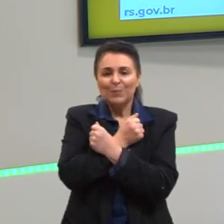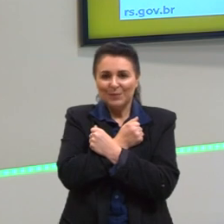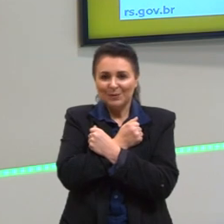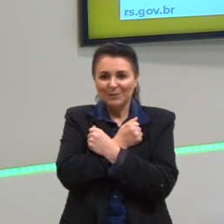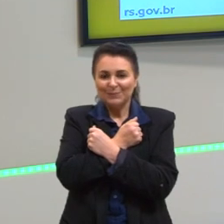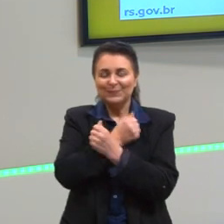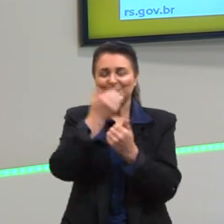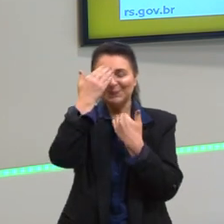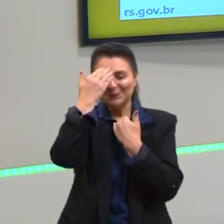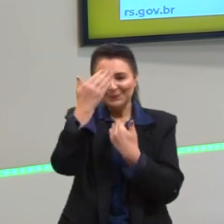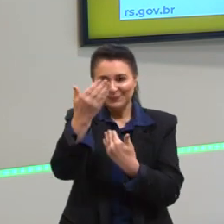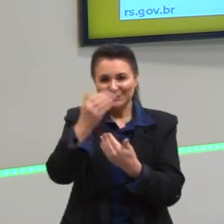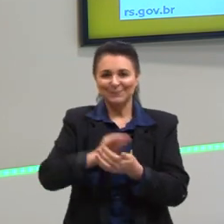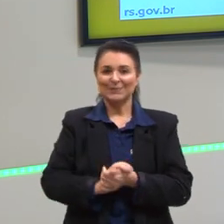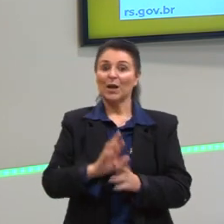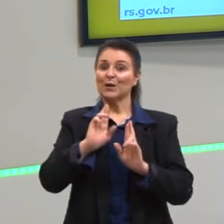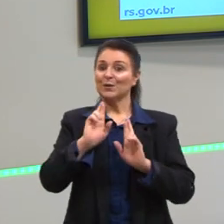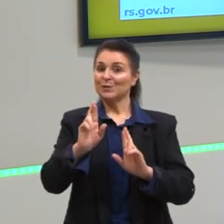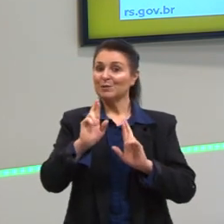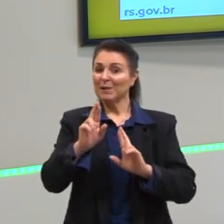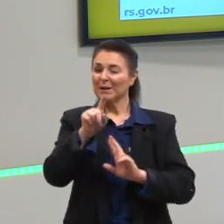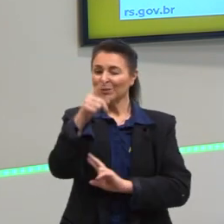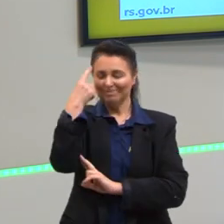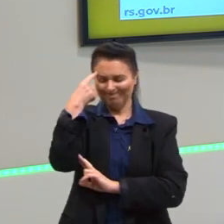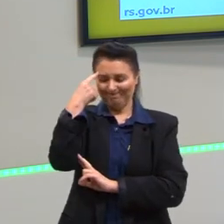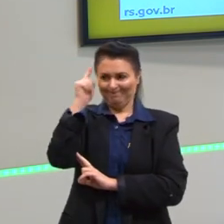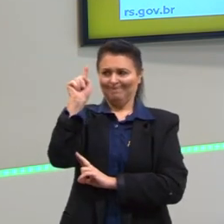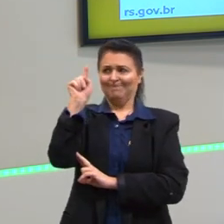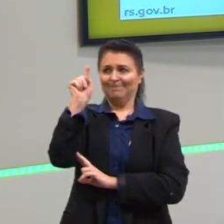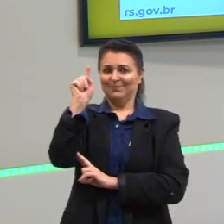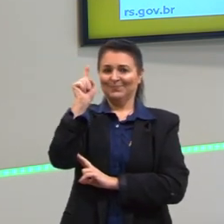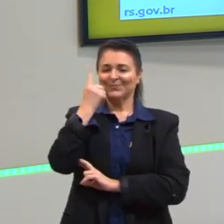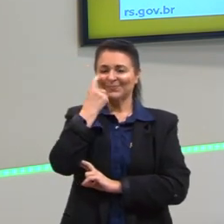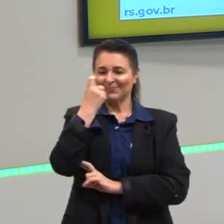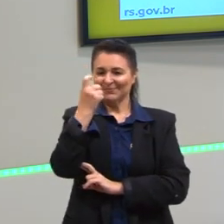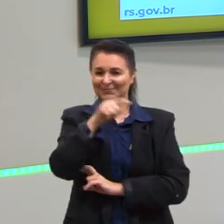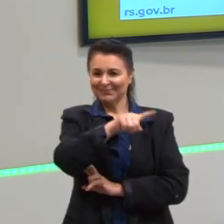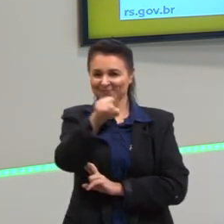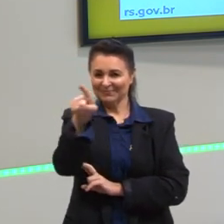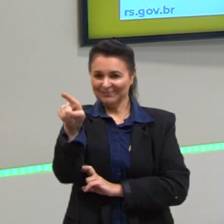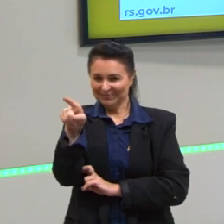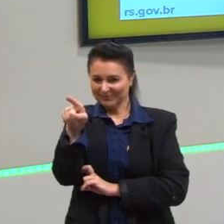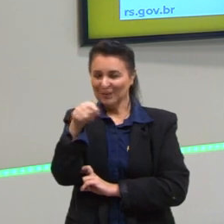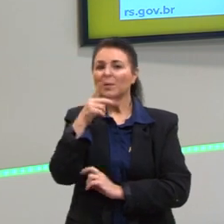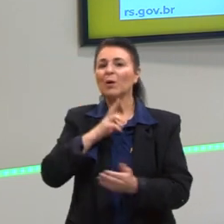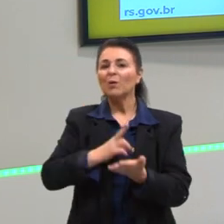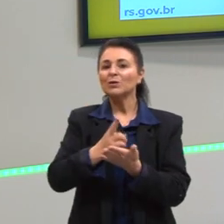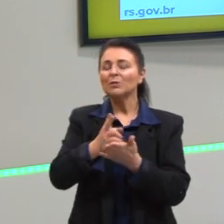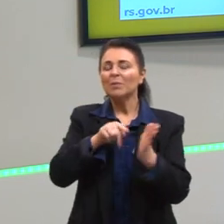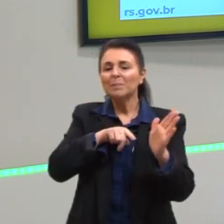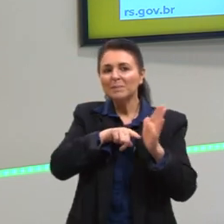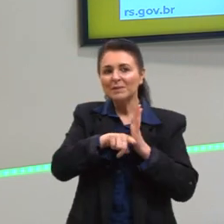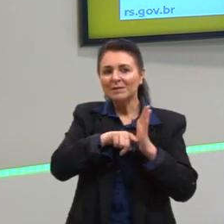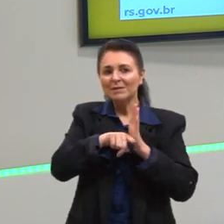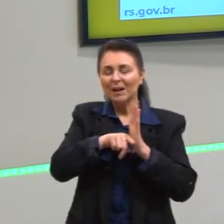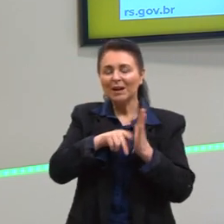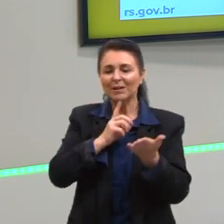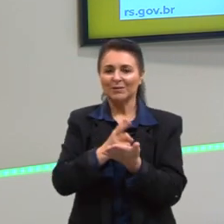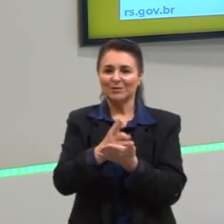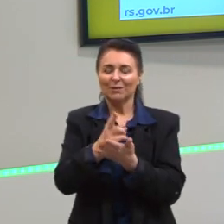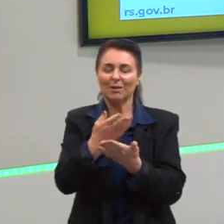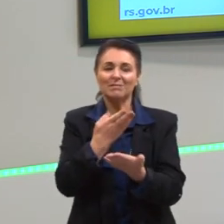abraço muito obrigado é perto despertado a curiosidade em você para que você continue pesquisando e